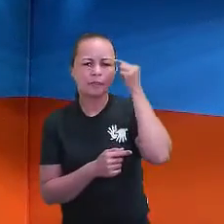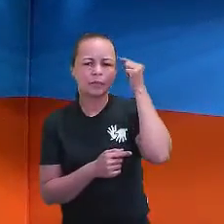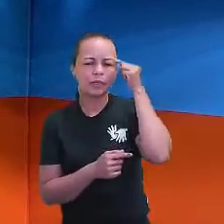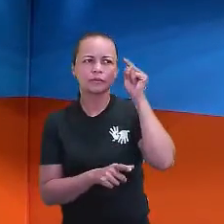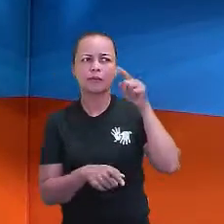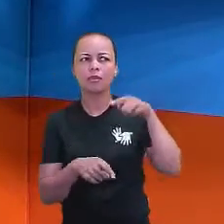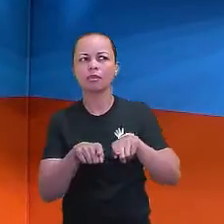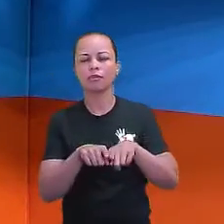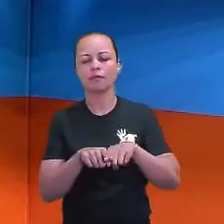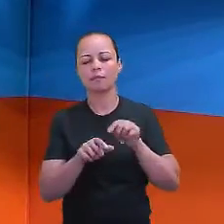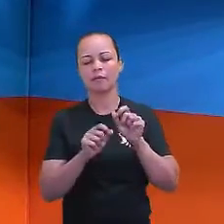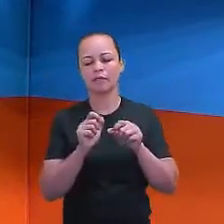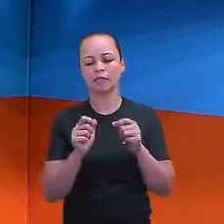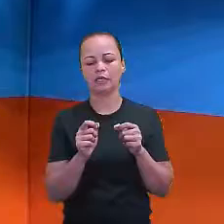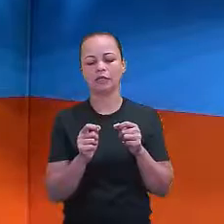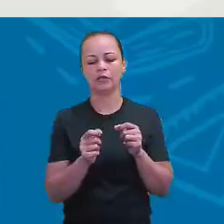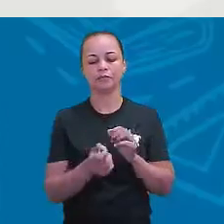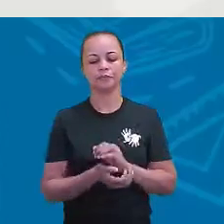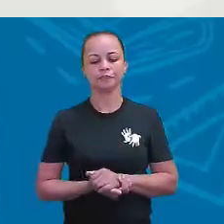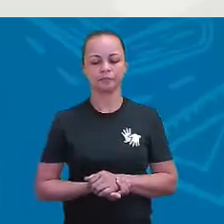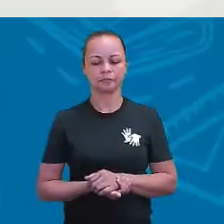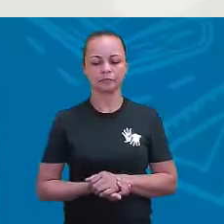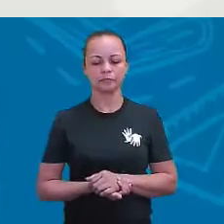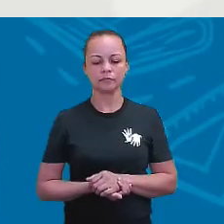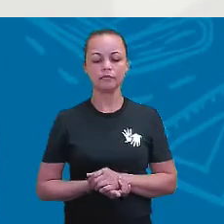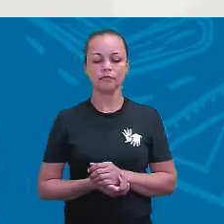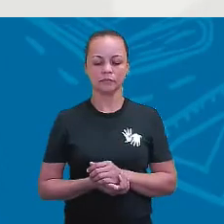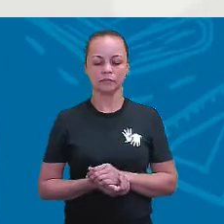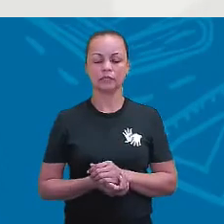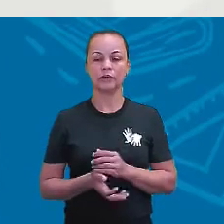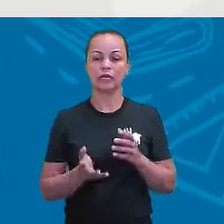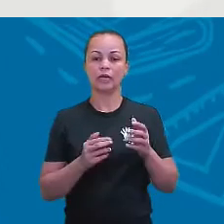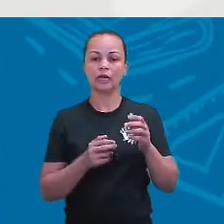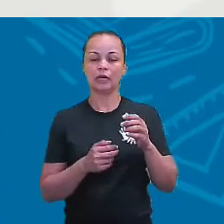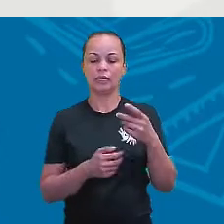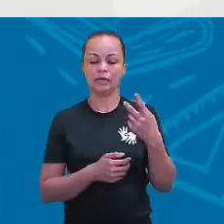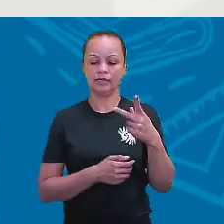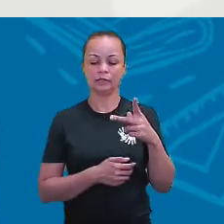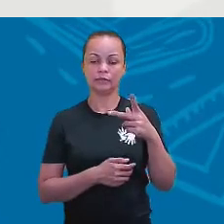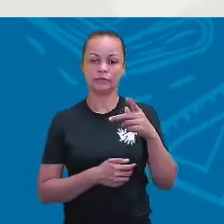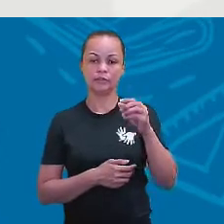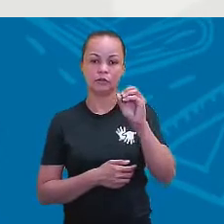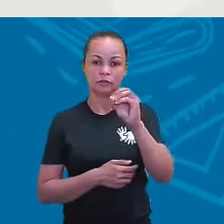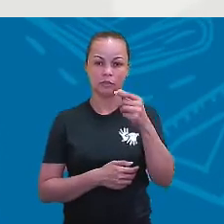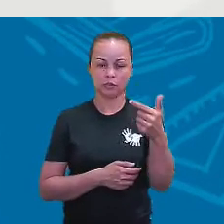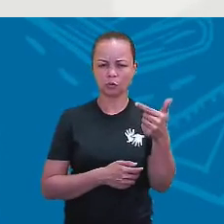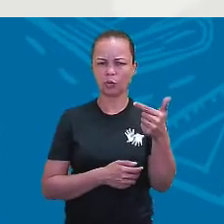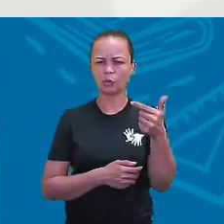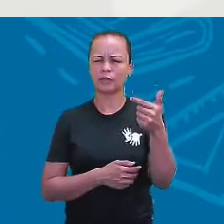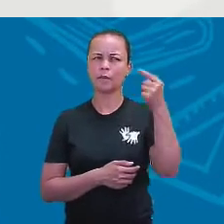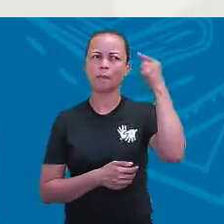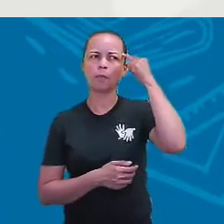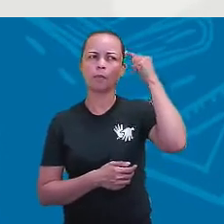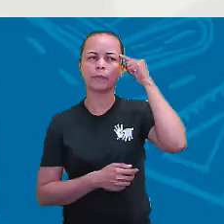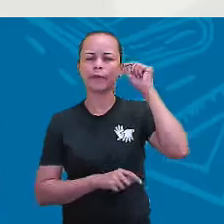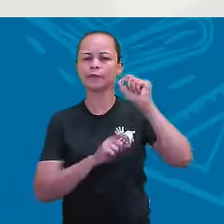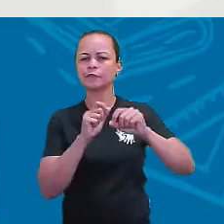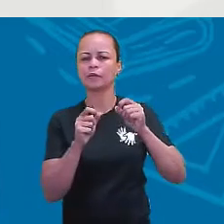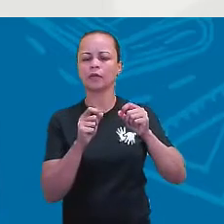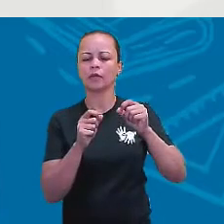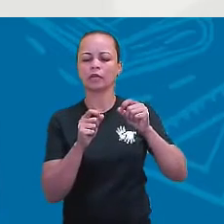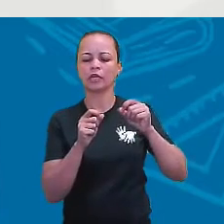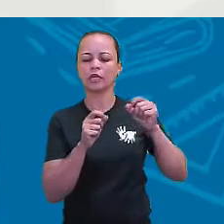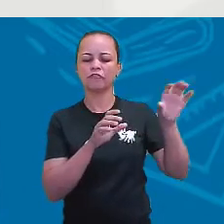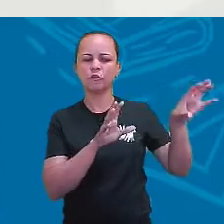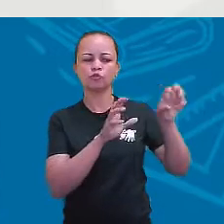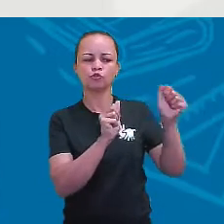o oxigênio, né, que está aí presente, sabe a imagem aí do outro voltou, esse oxigênio, muitas vezes a pessoa pensa que ele veio lá do gás carbônico.